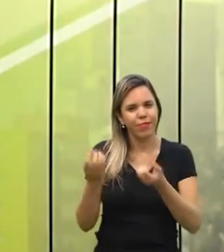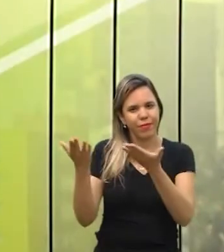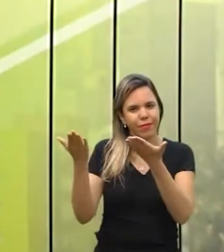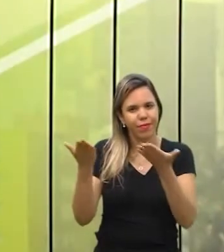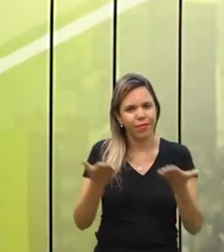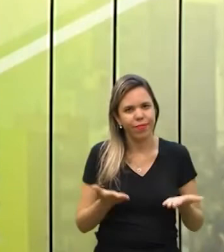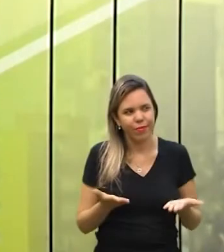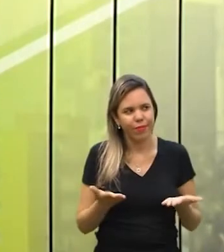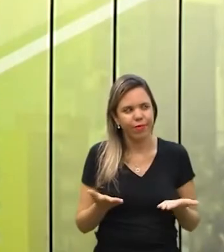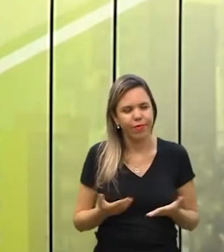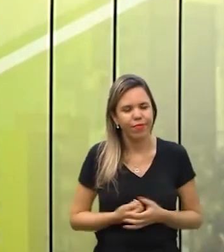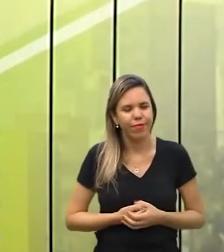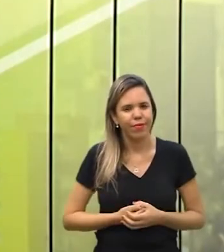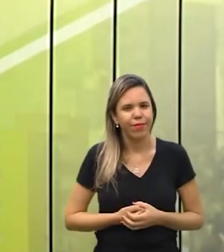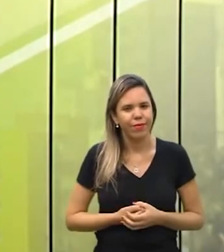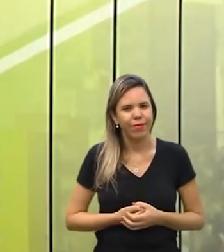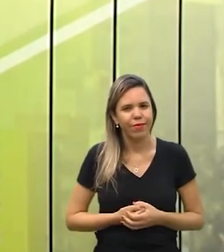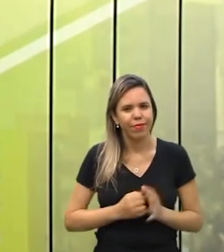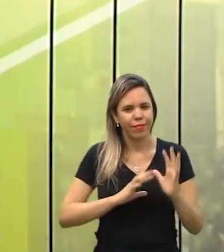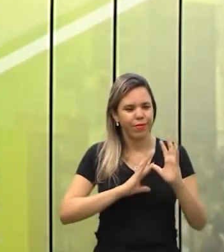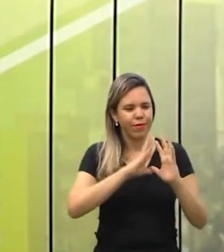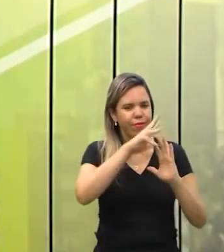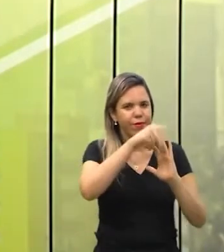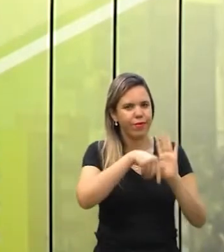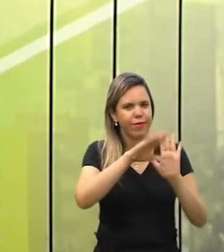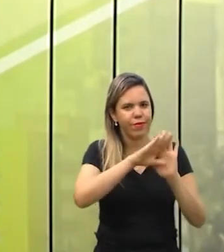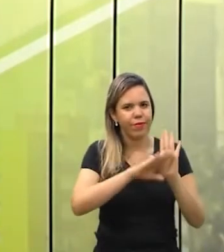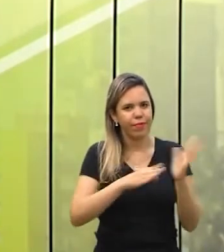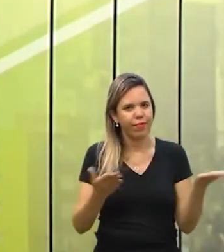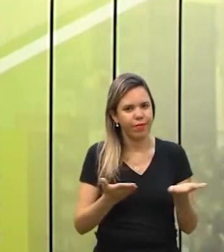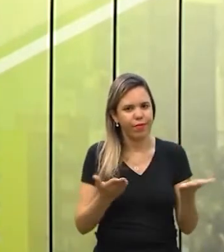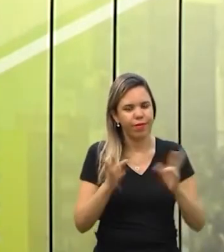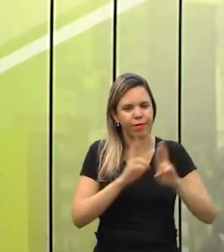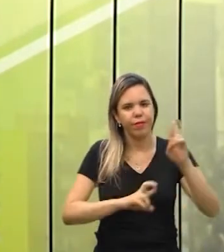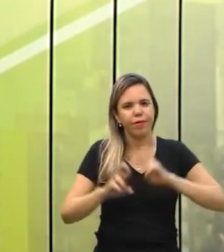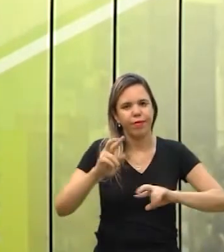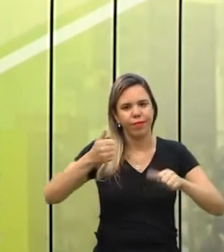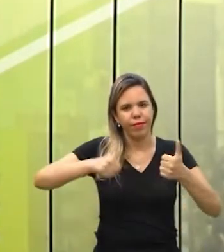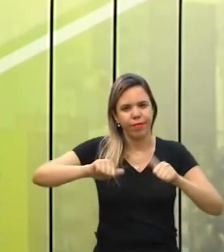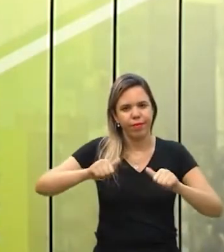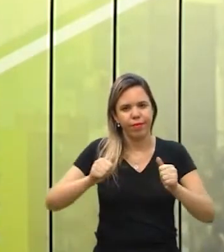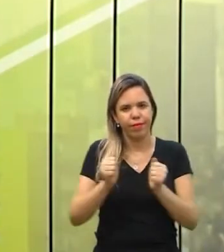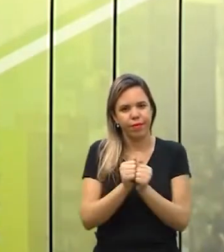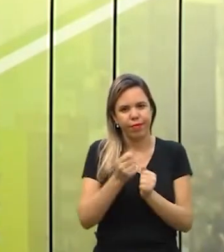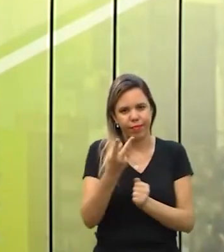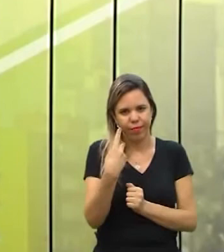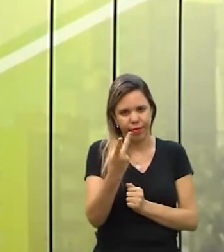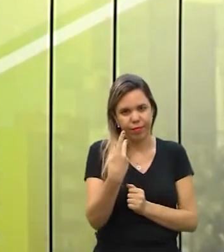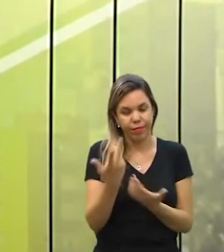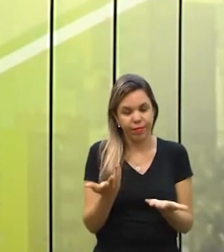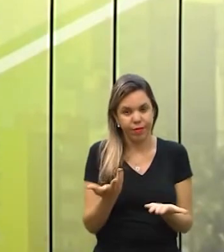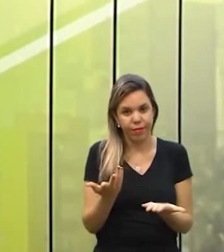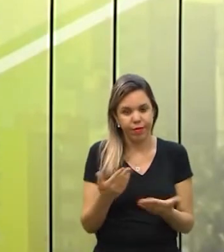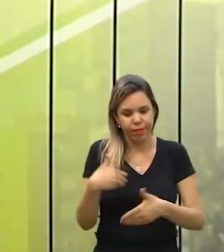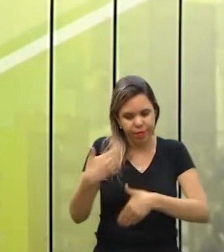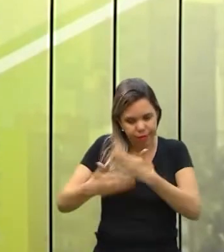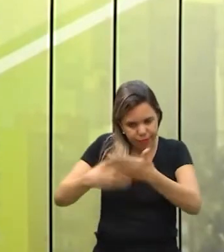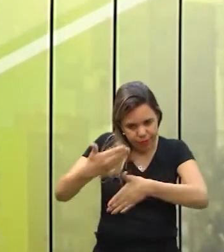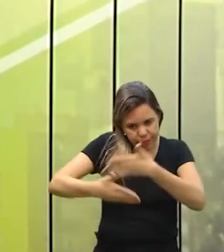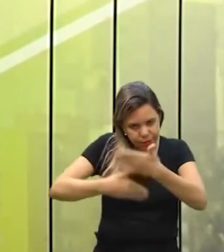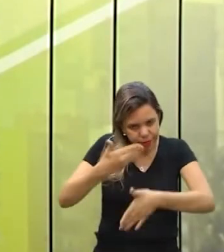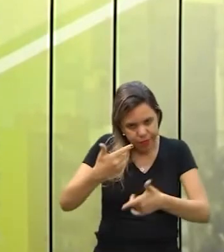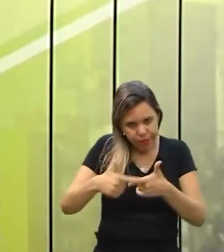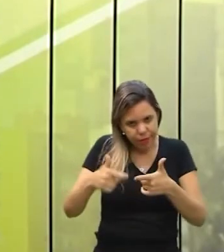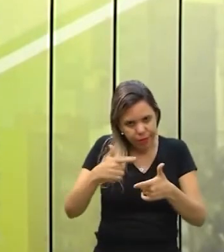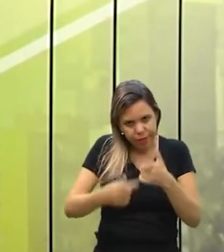Olá, seja bem-vindo, seja bem-vinda! No Giro Ambiental de hoje, nós vamos analisar juntos aqui, eu e você, uma sequência